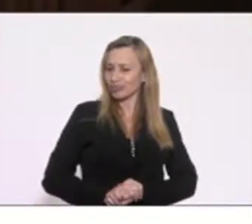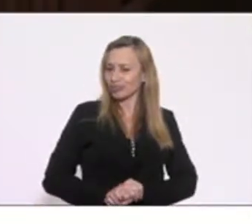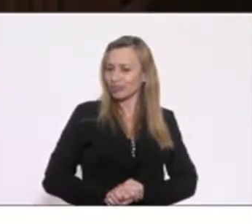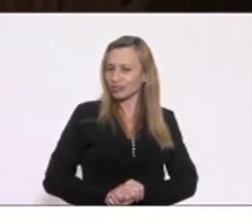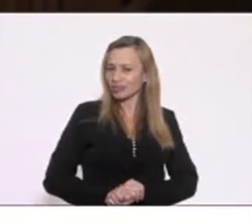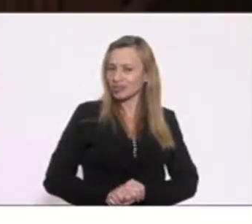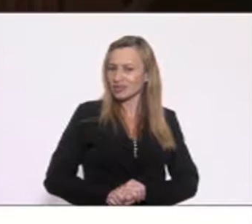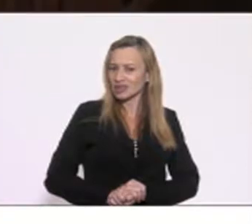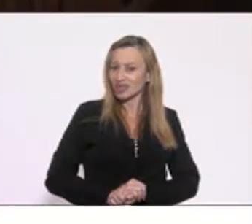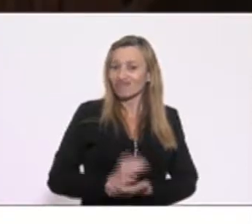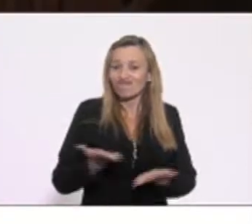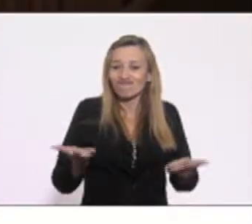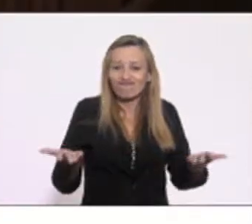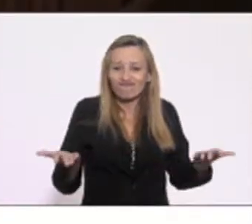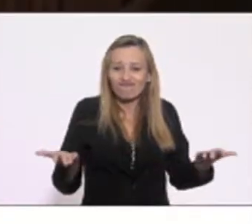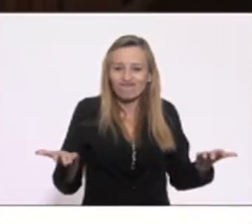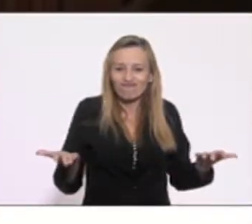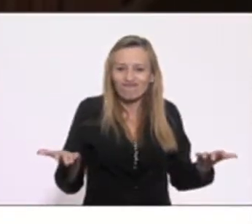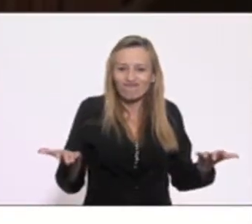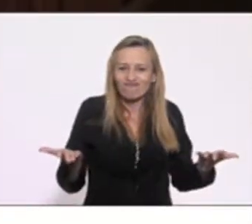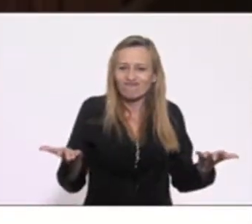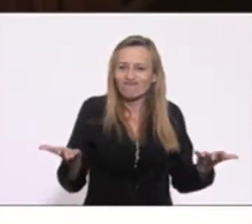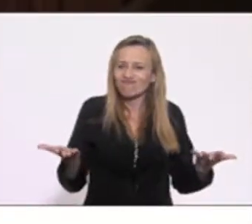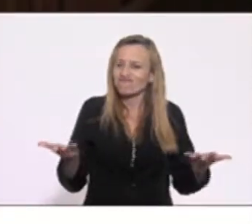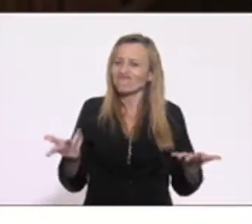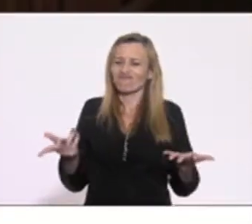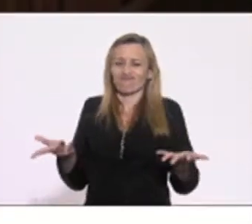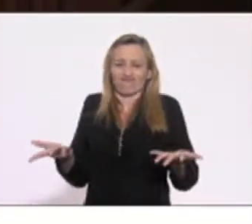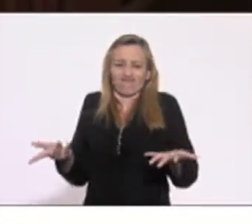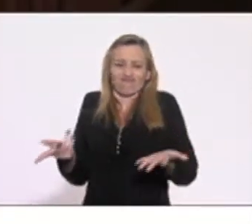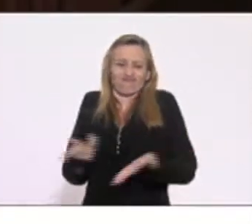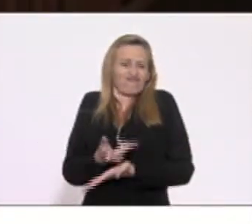Isso é uma forma ardilosa.